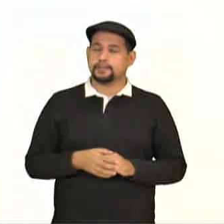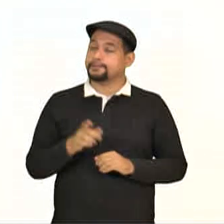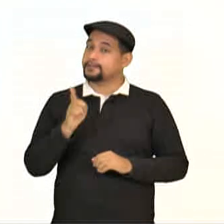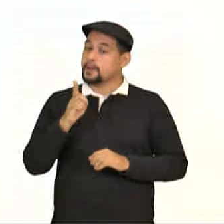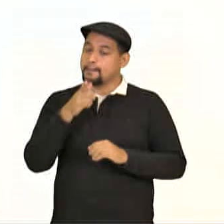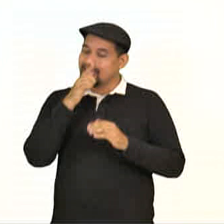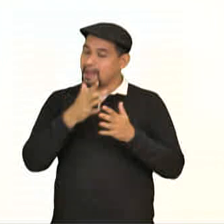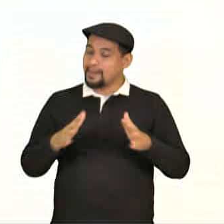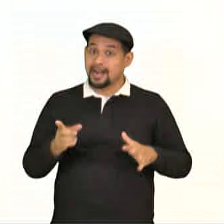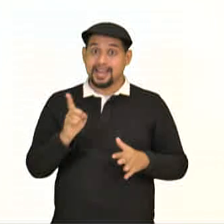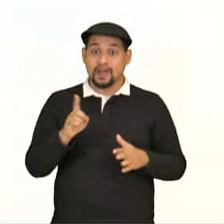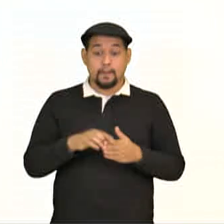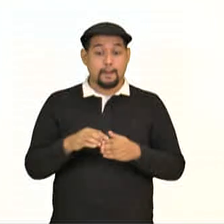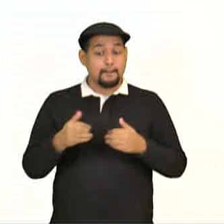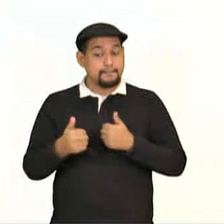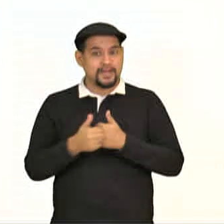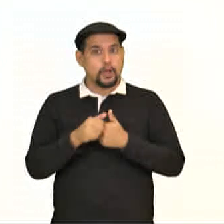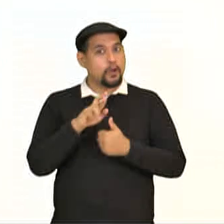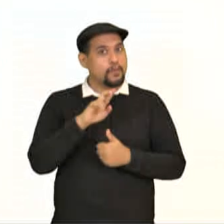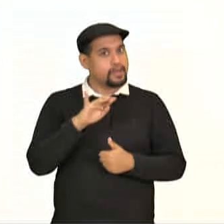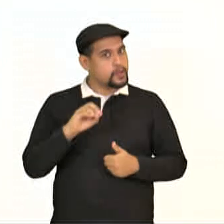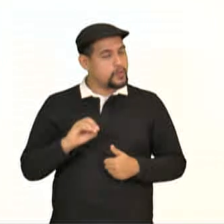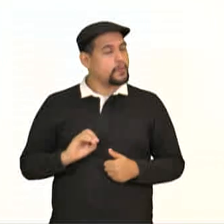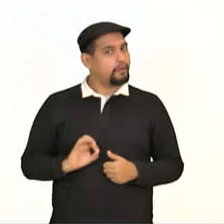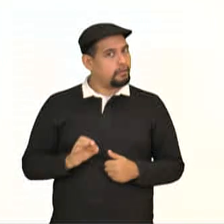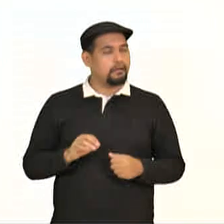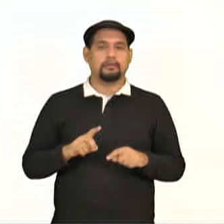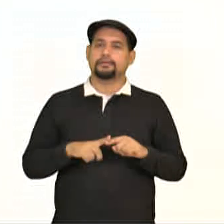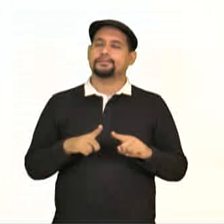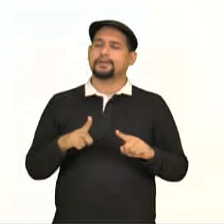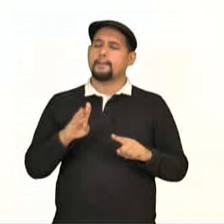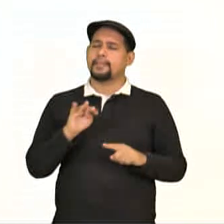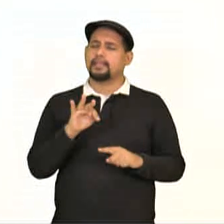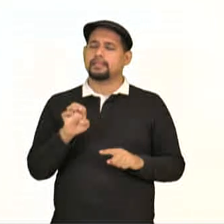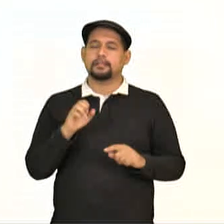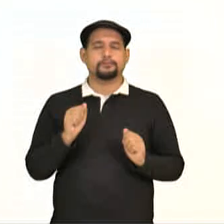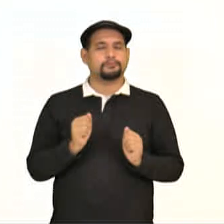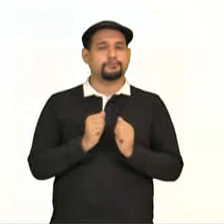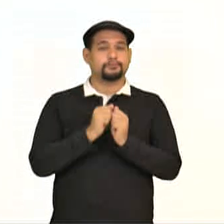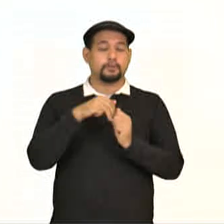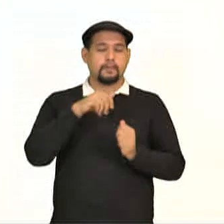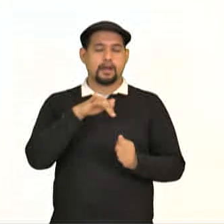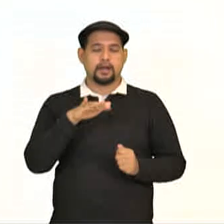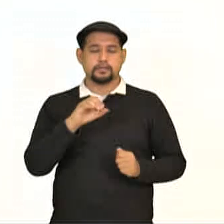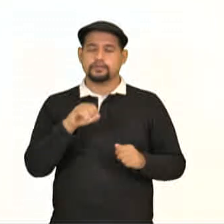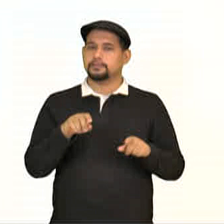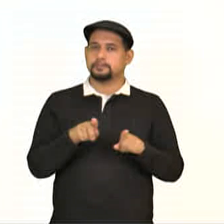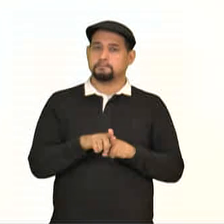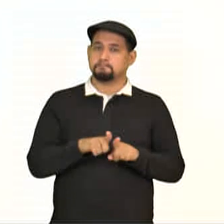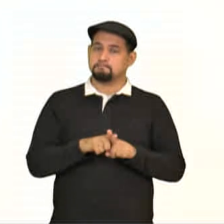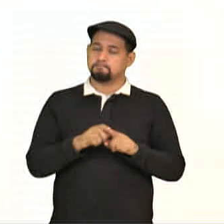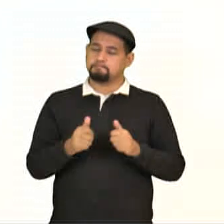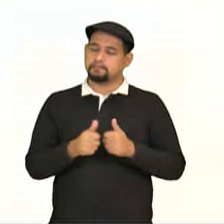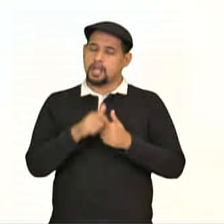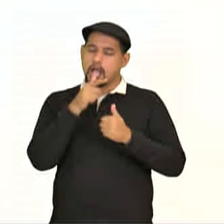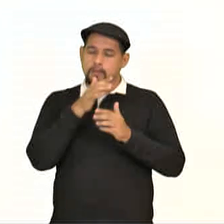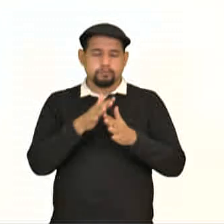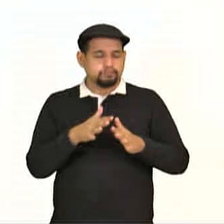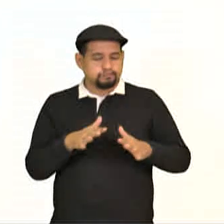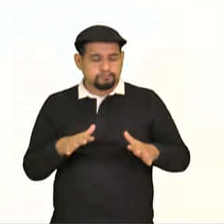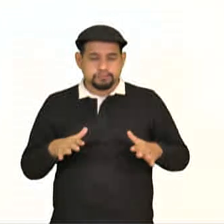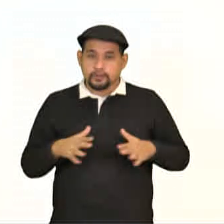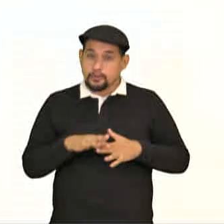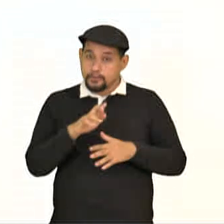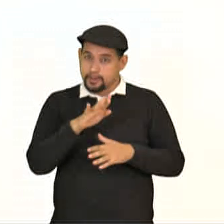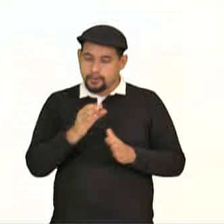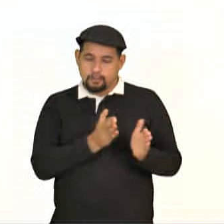Beth. Naquele domingo mesmo, Beth estava com Márcio na beira-rio, pronta para torcer ao